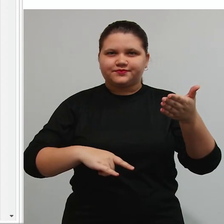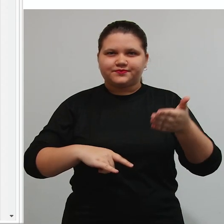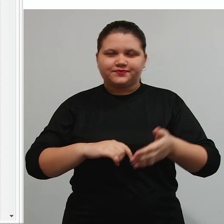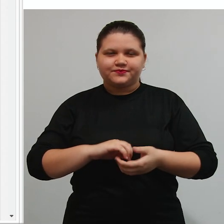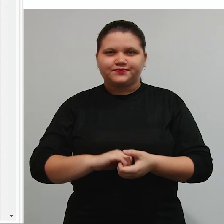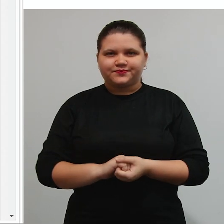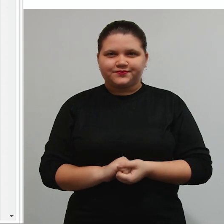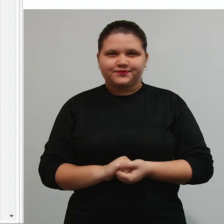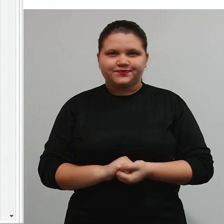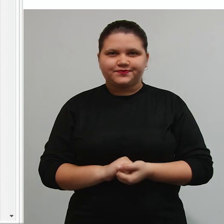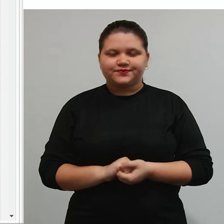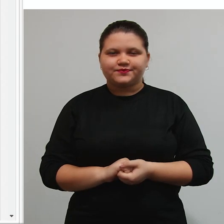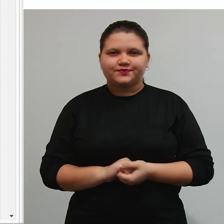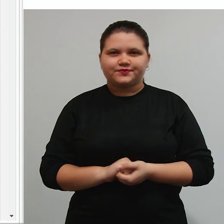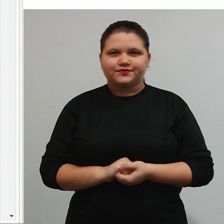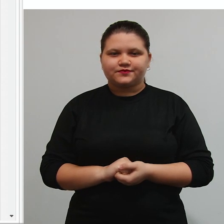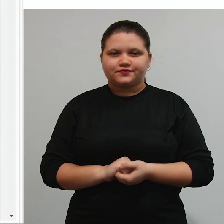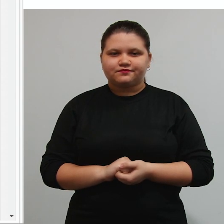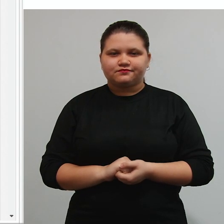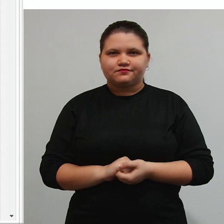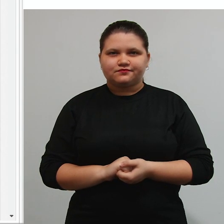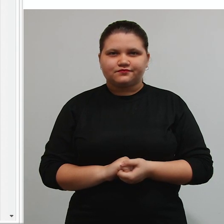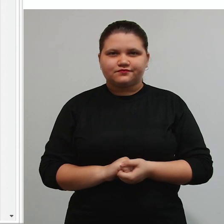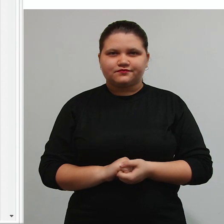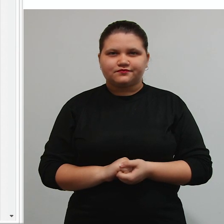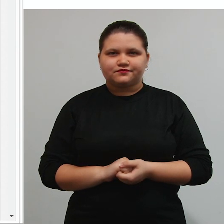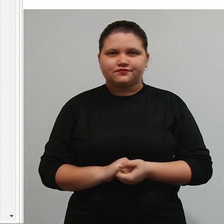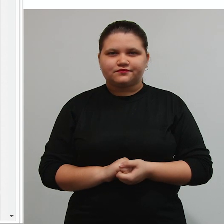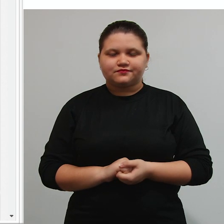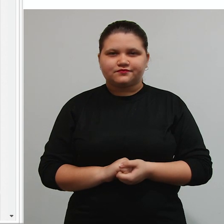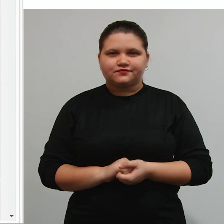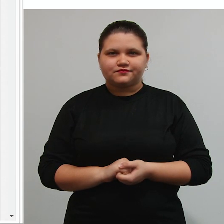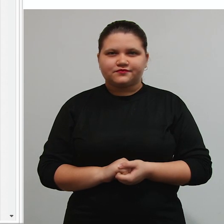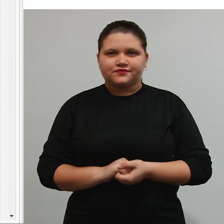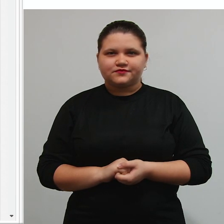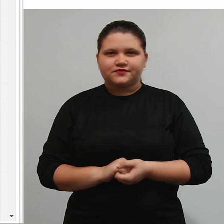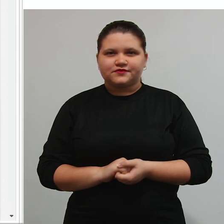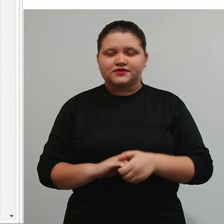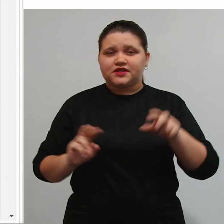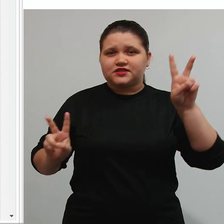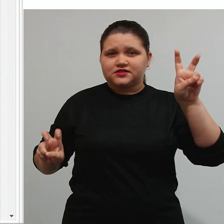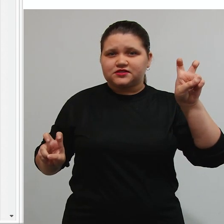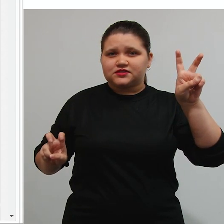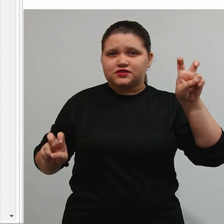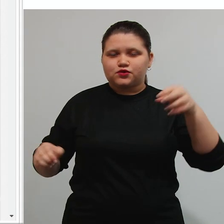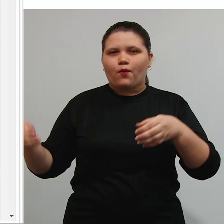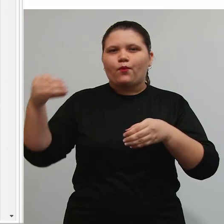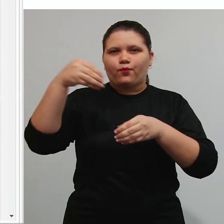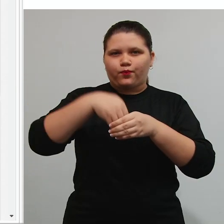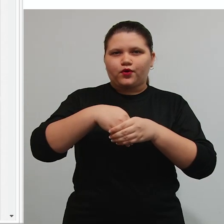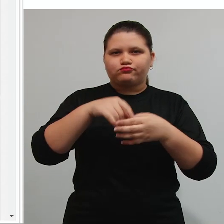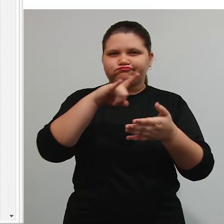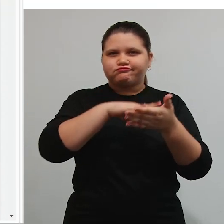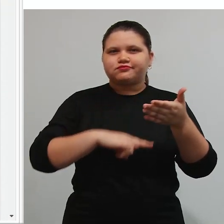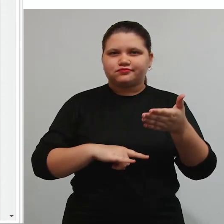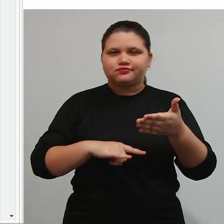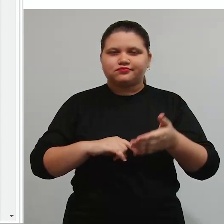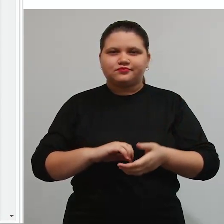10520, atualizada em 2023, ela vai definir o que são citações.